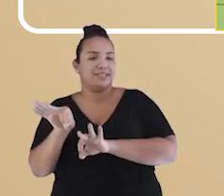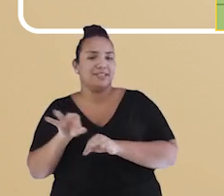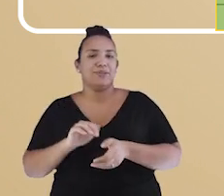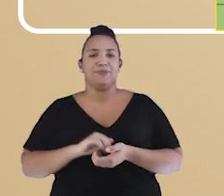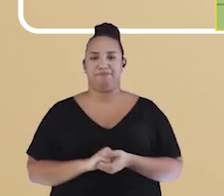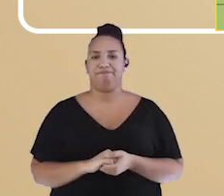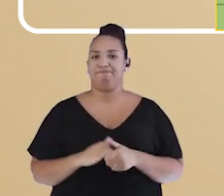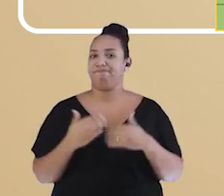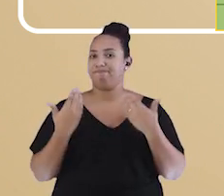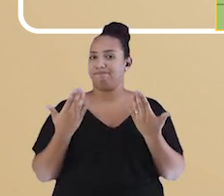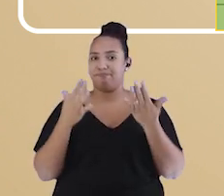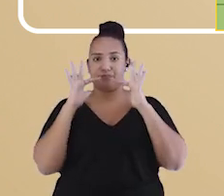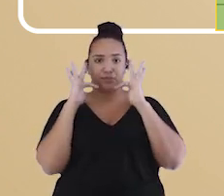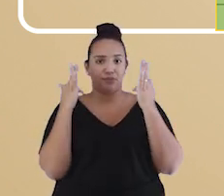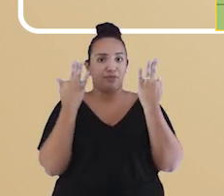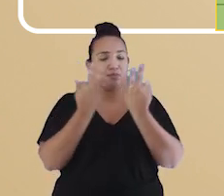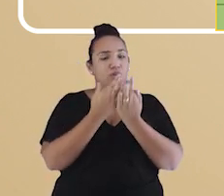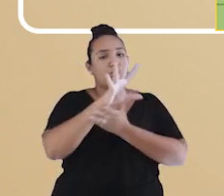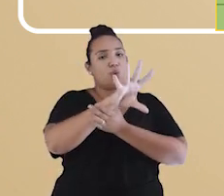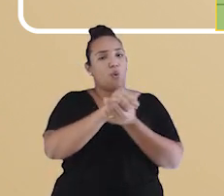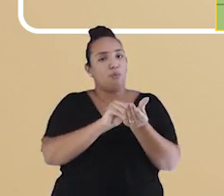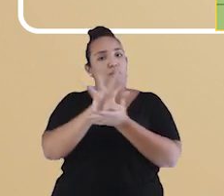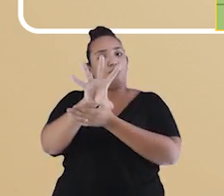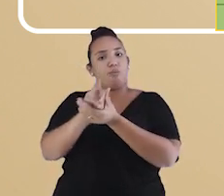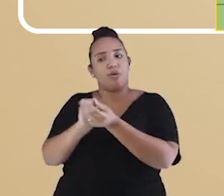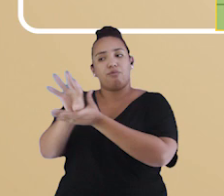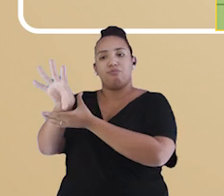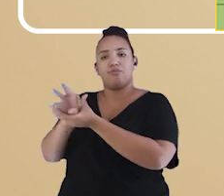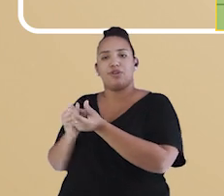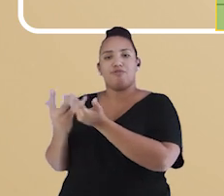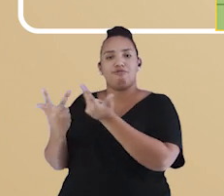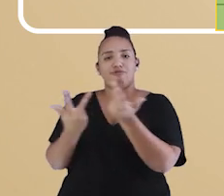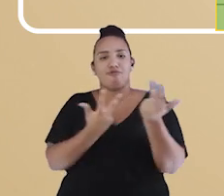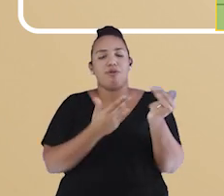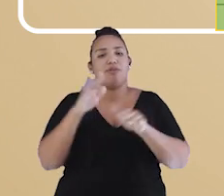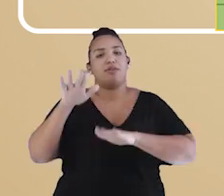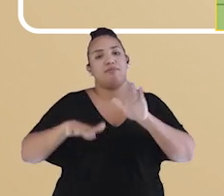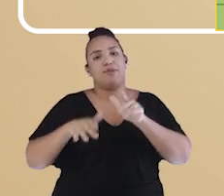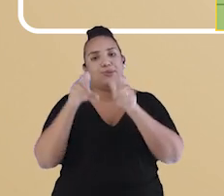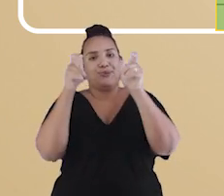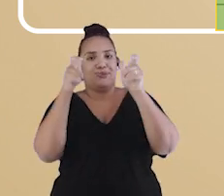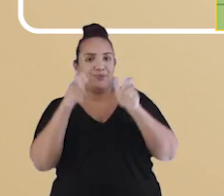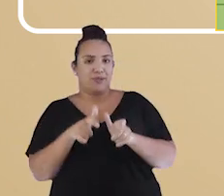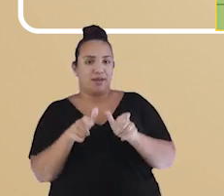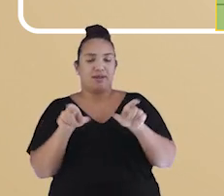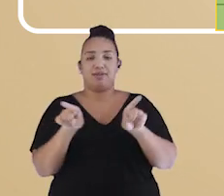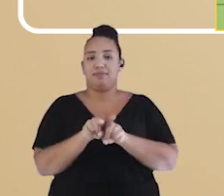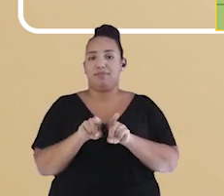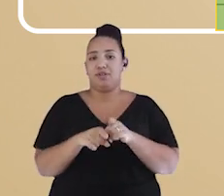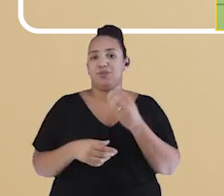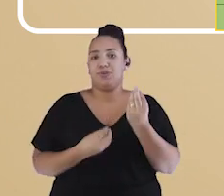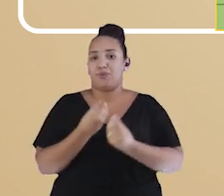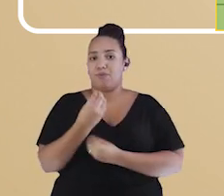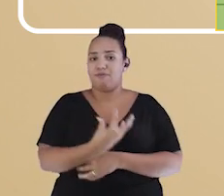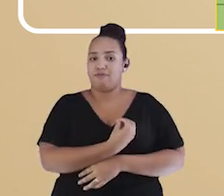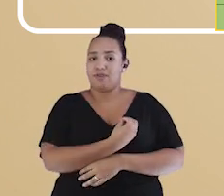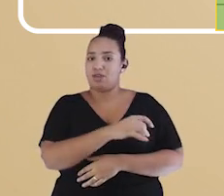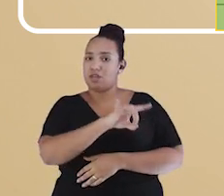E acaba que as famílias reproduzem esse padrão a depender do lugar onde vivem e da realidade que